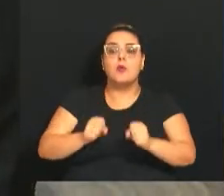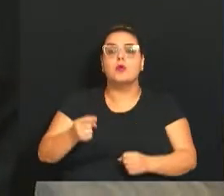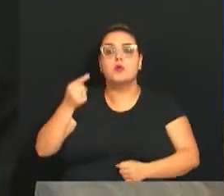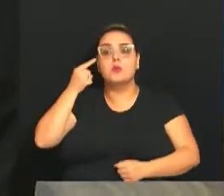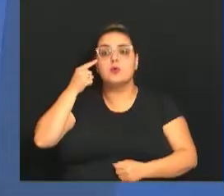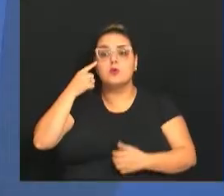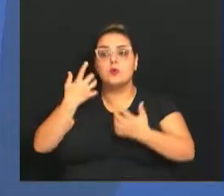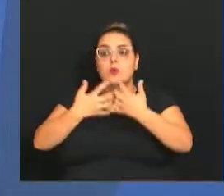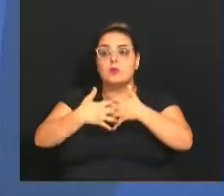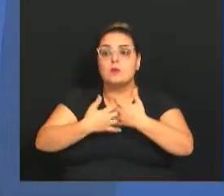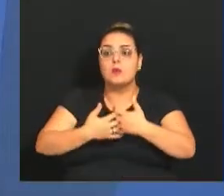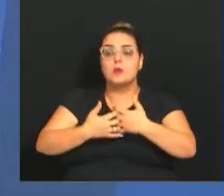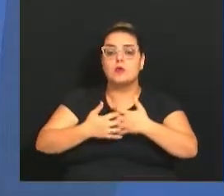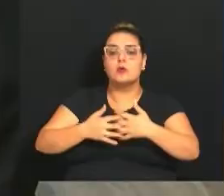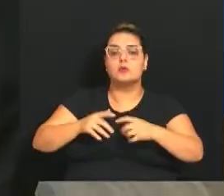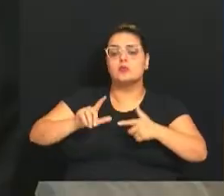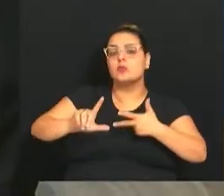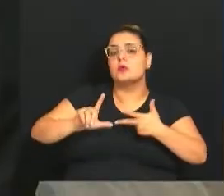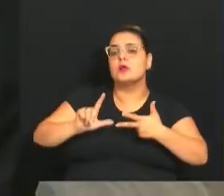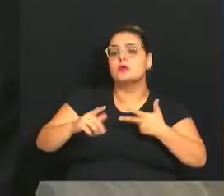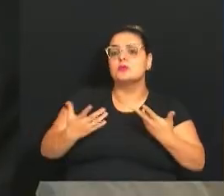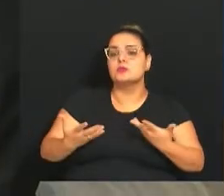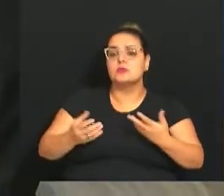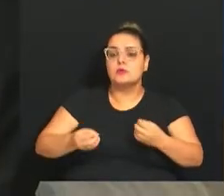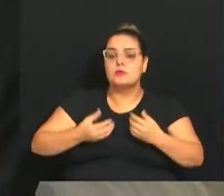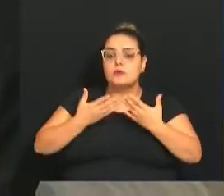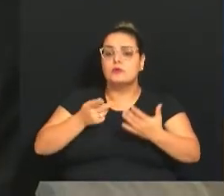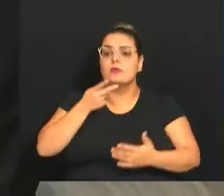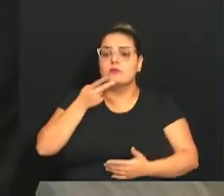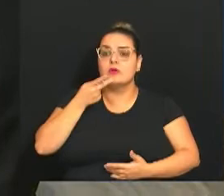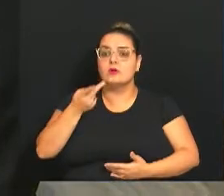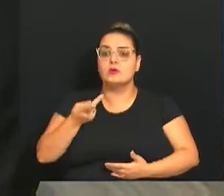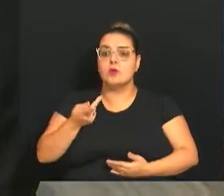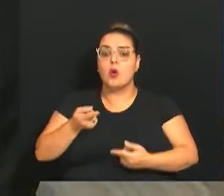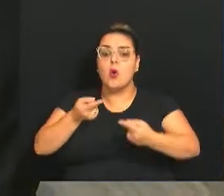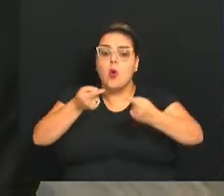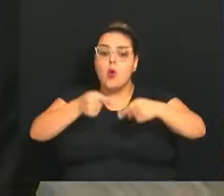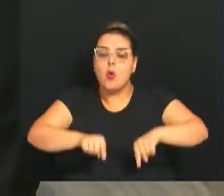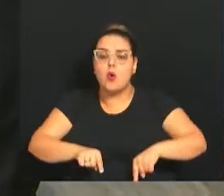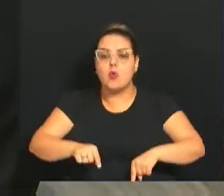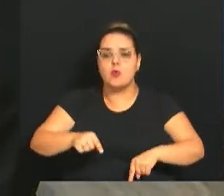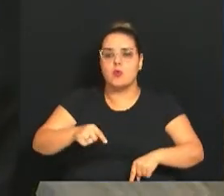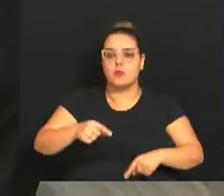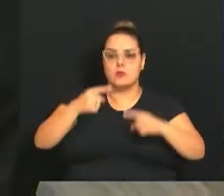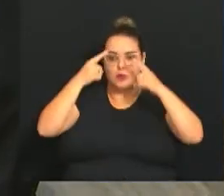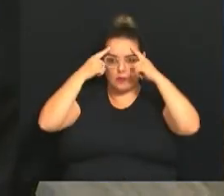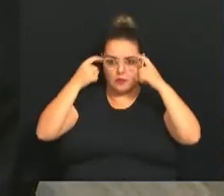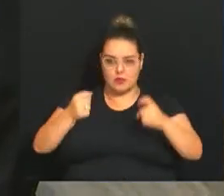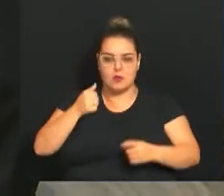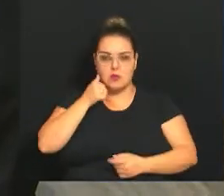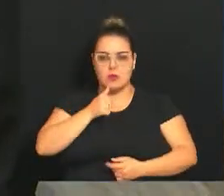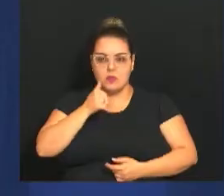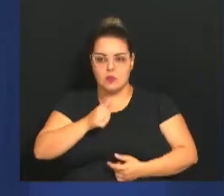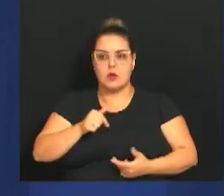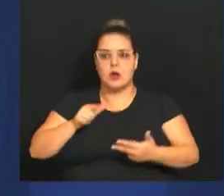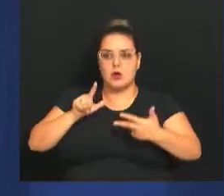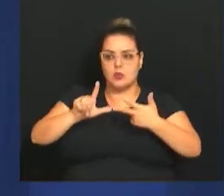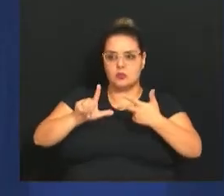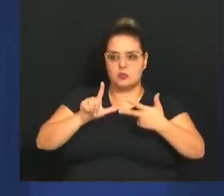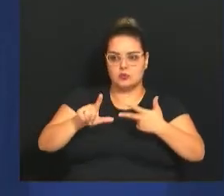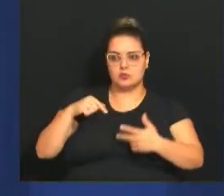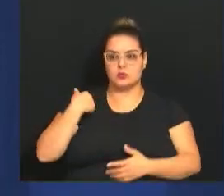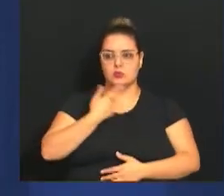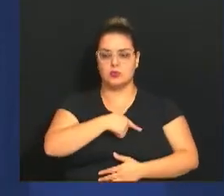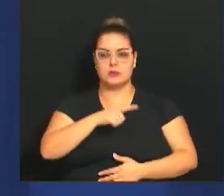contribuição do Legislativo quando se fala no combate à violência contra a mulher? O Legislativo, né, a gente tem a missão